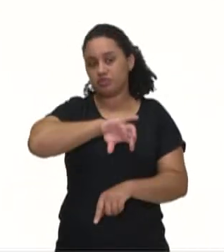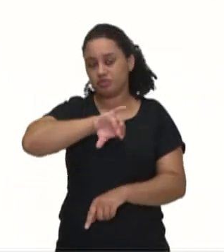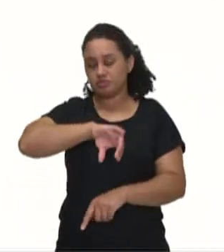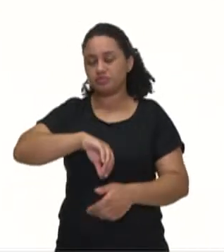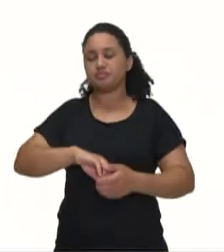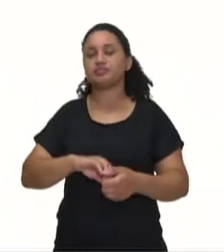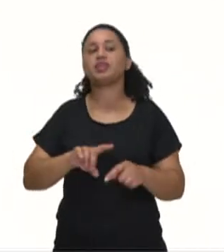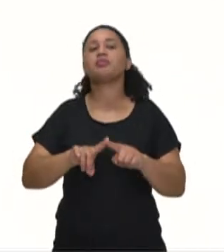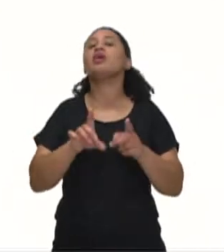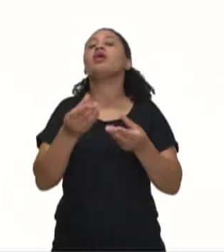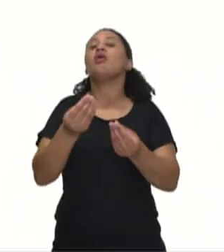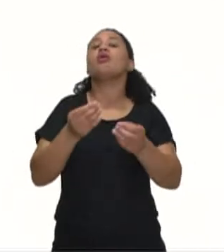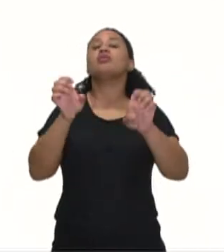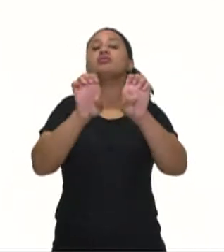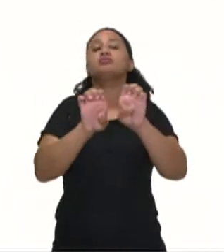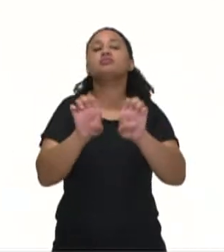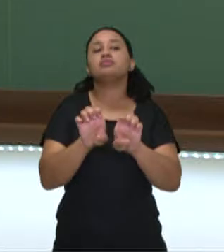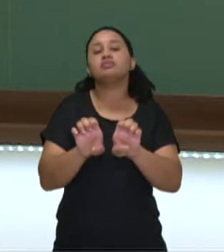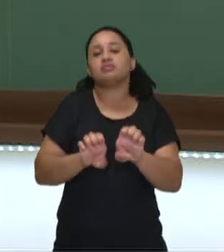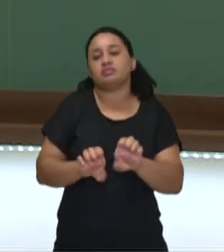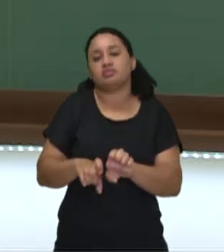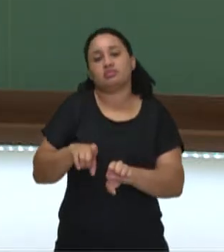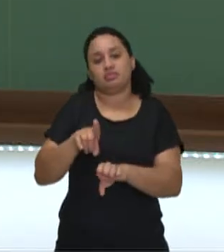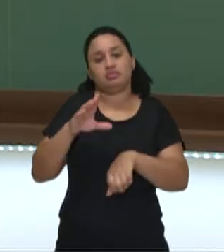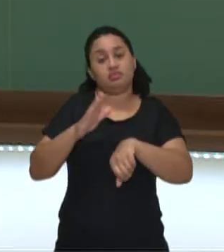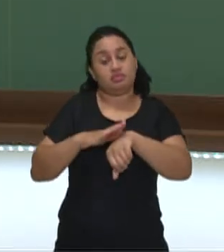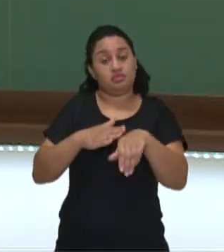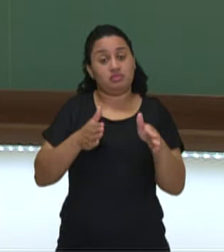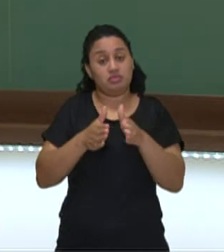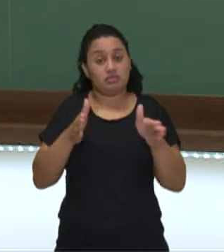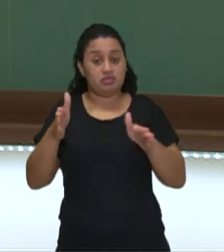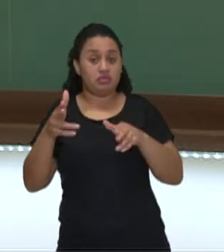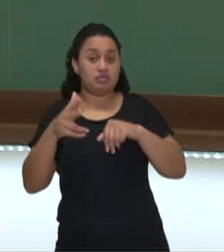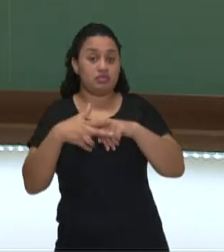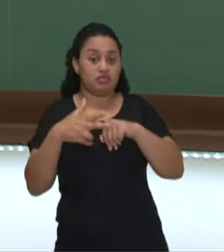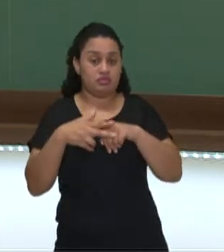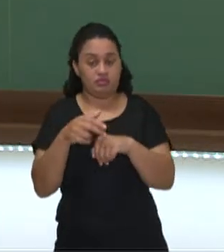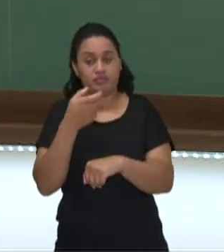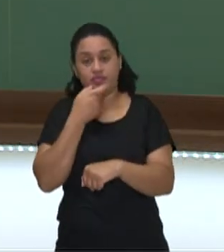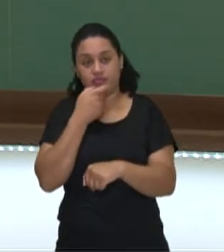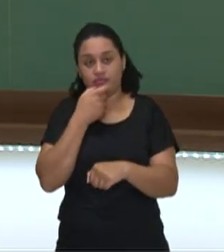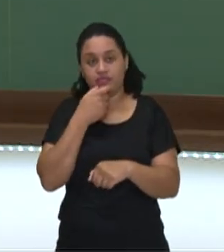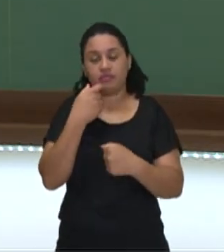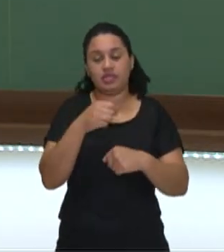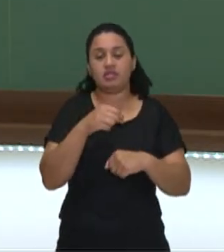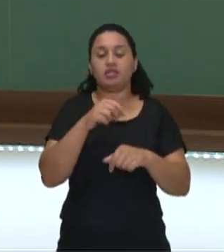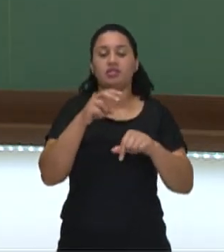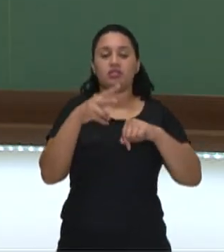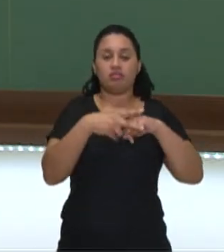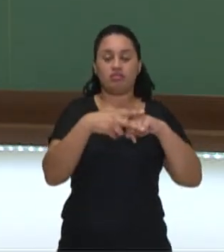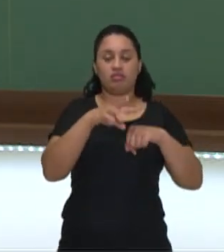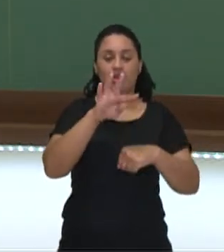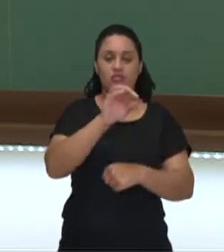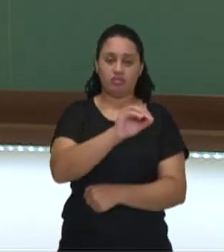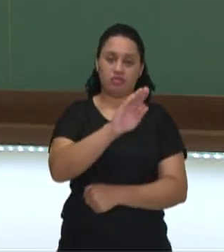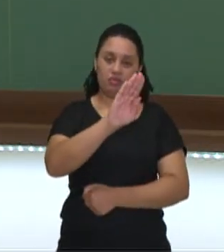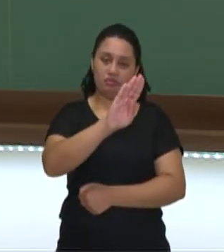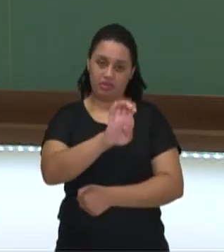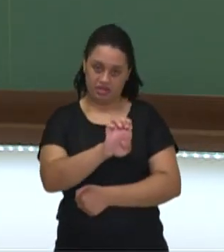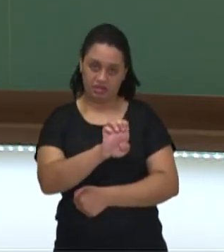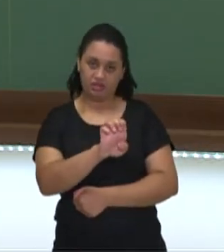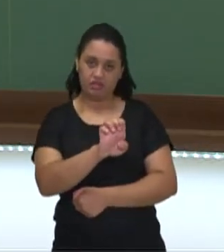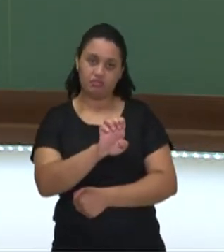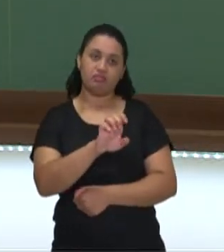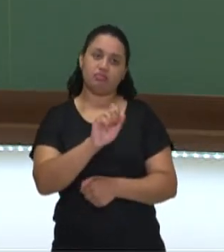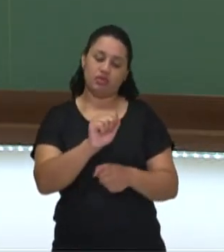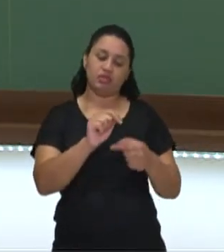né? Structure, a estrutura desse tempo verbal. Sempre você vai precisar de um verbo to be, seja ele qual for,